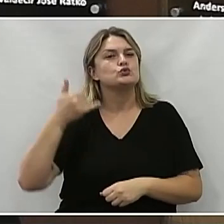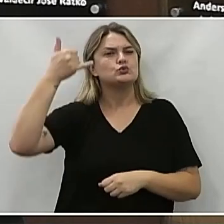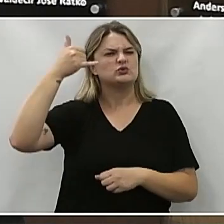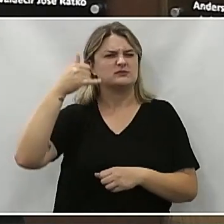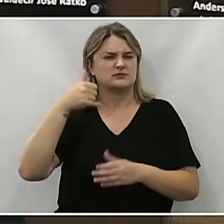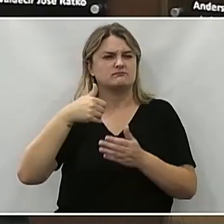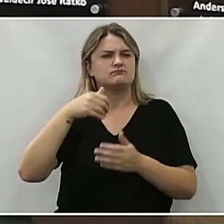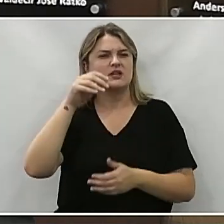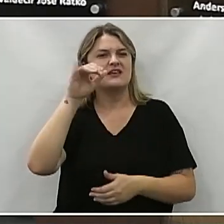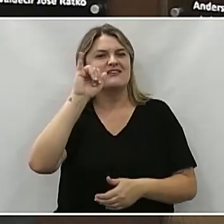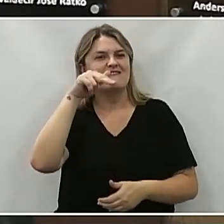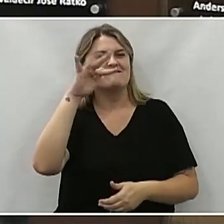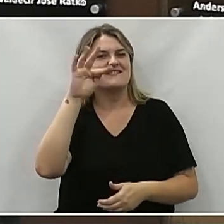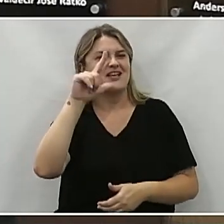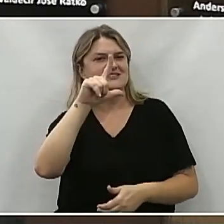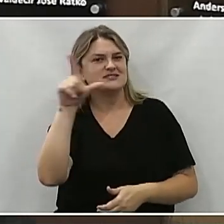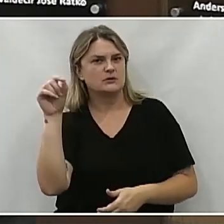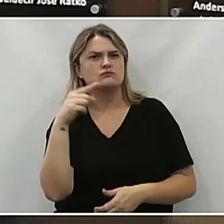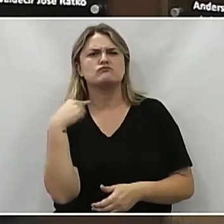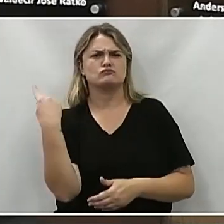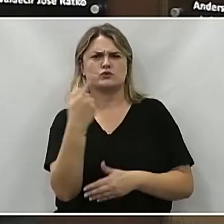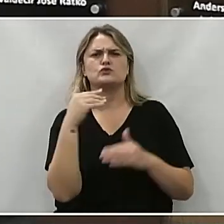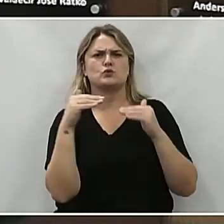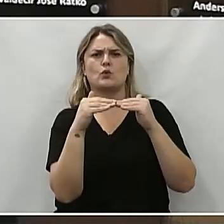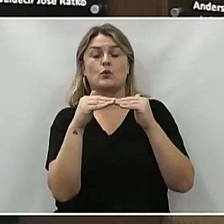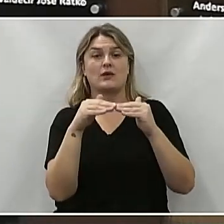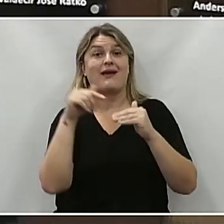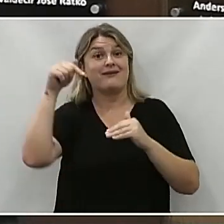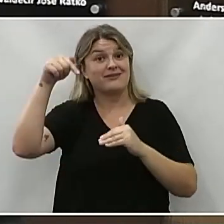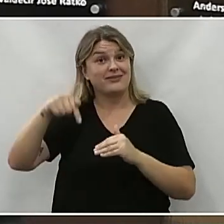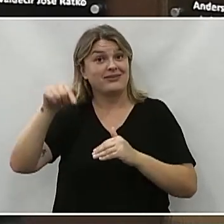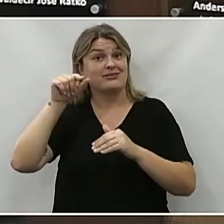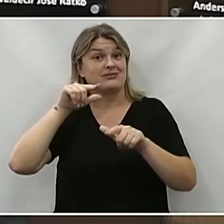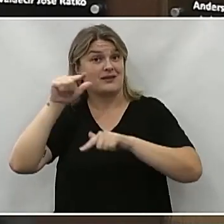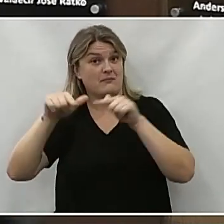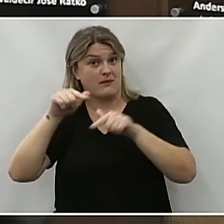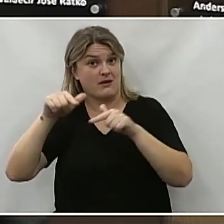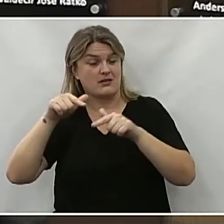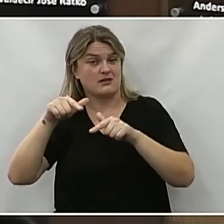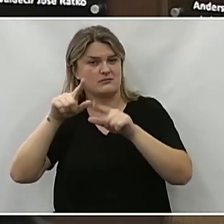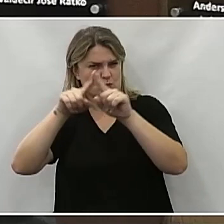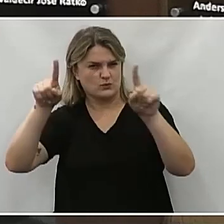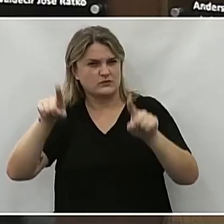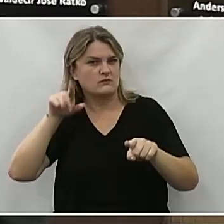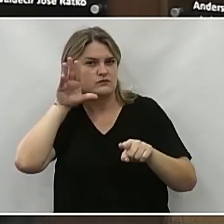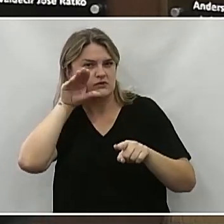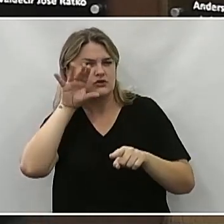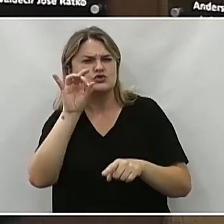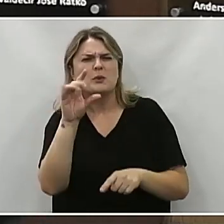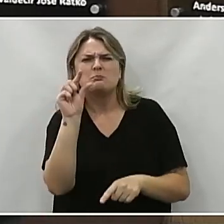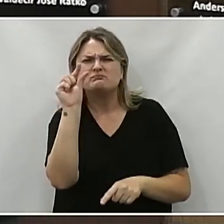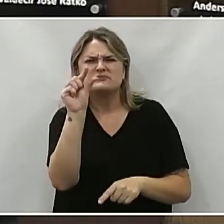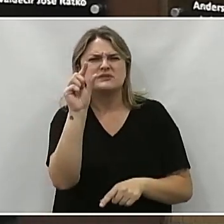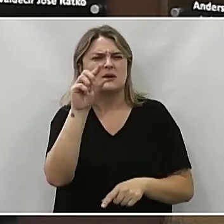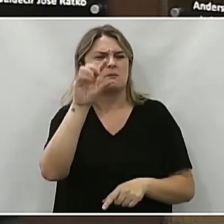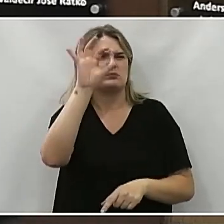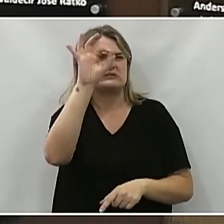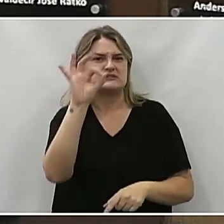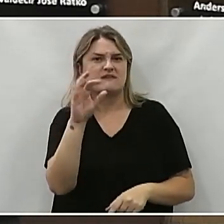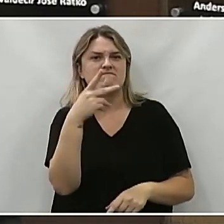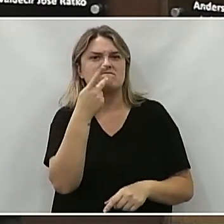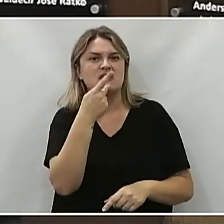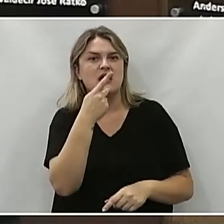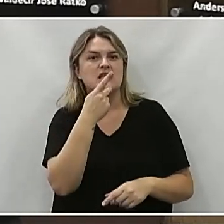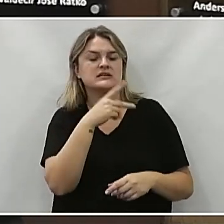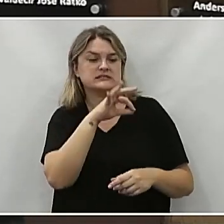meus amigos tá então nós somos favorável a todos os servidores desta casa e também esse reajuste Foi uma pequena porcentagem quando você fala em